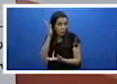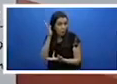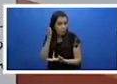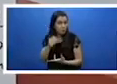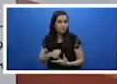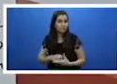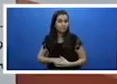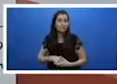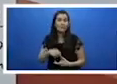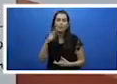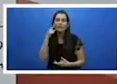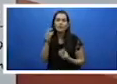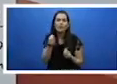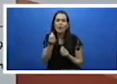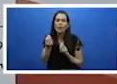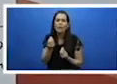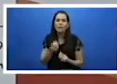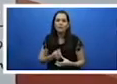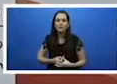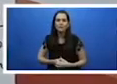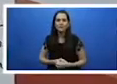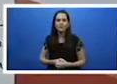nossa reescrita como ficou.